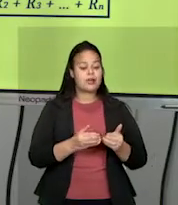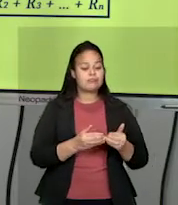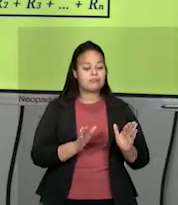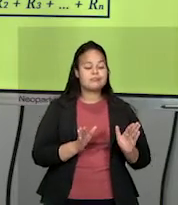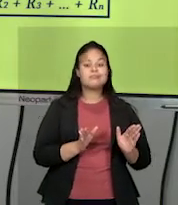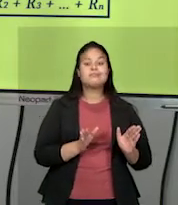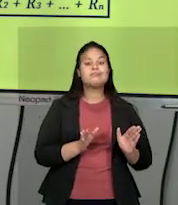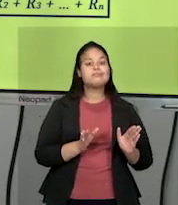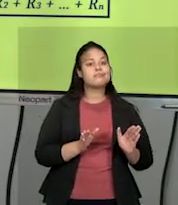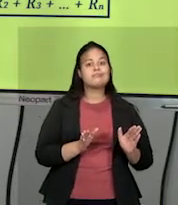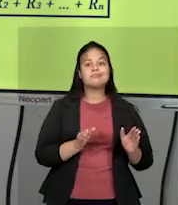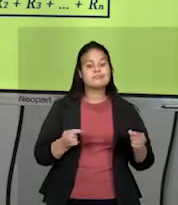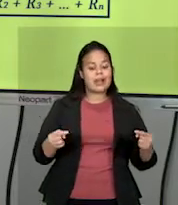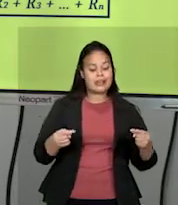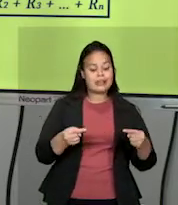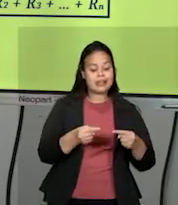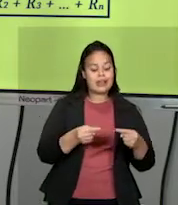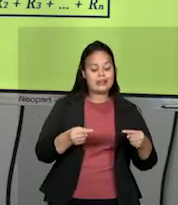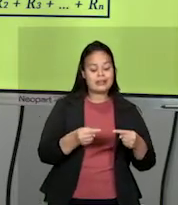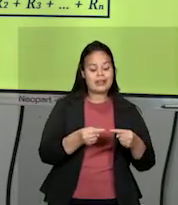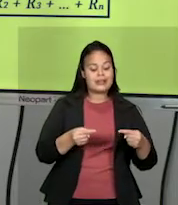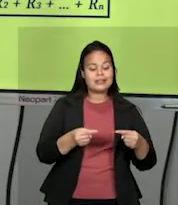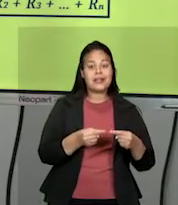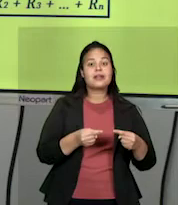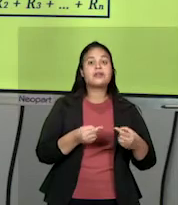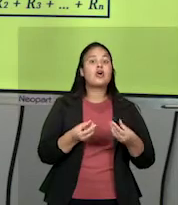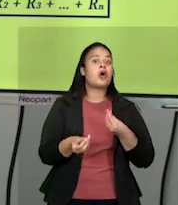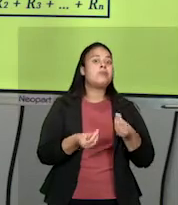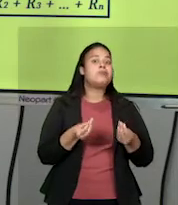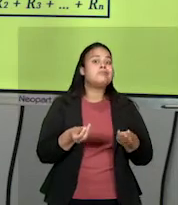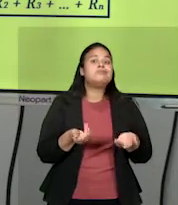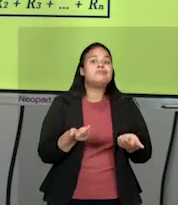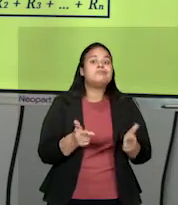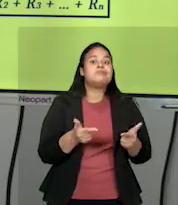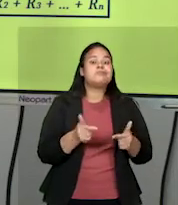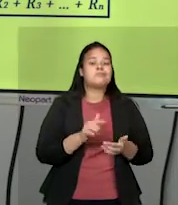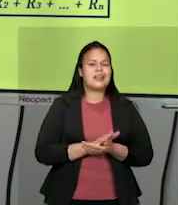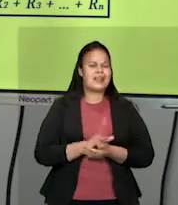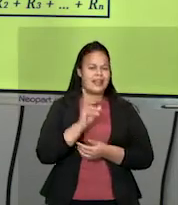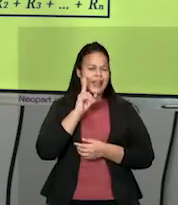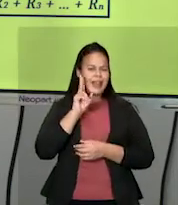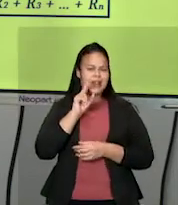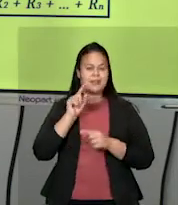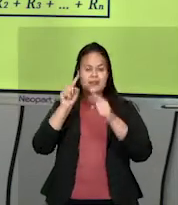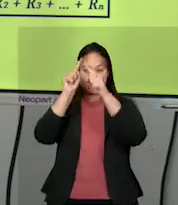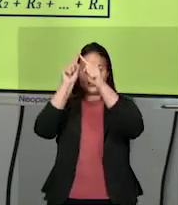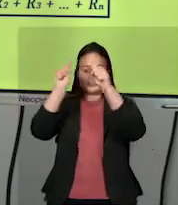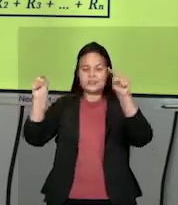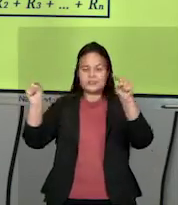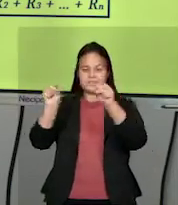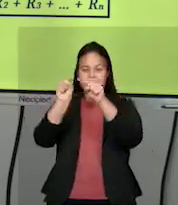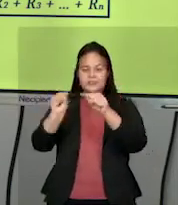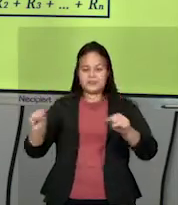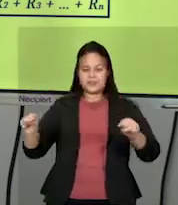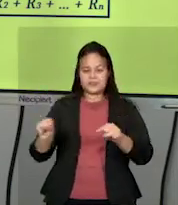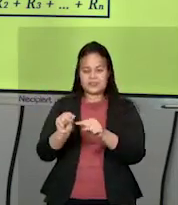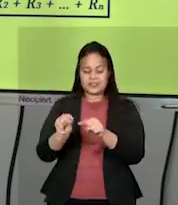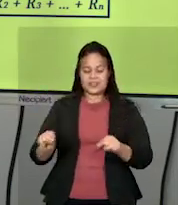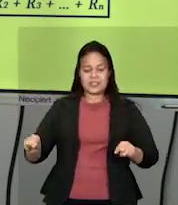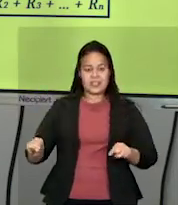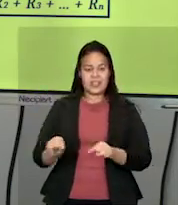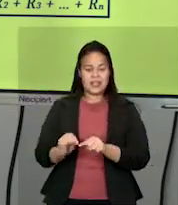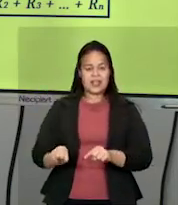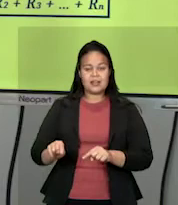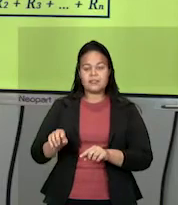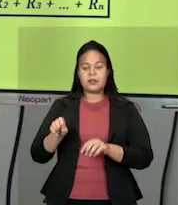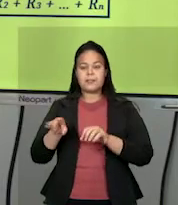A corrente não vai ter um caminho por onde ela possa percorrer. Lembra lá do pisca-pisca da árvore de Natal? Se você tira uma